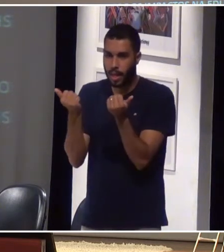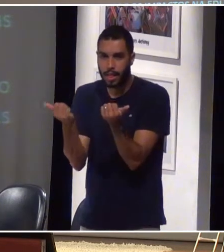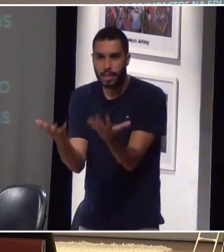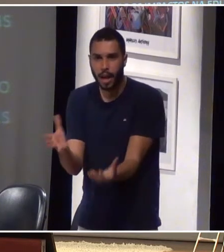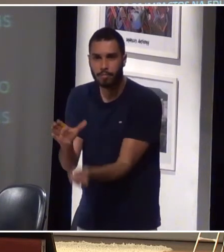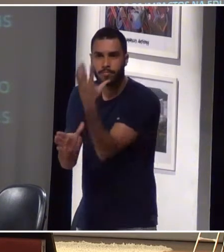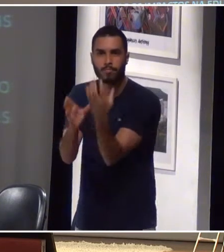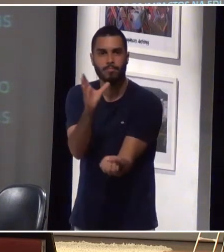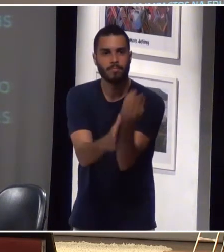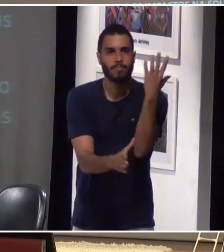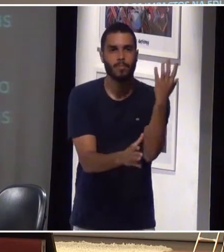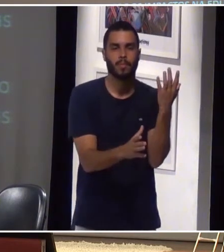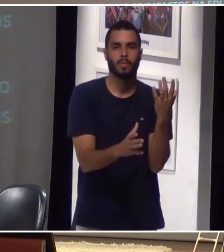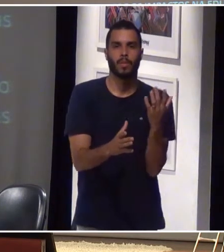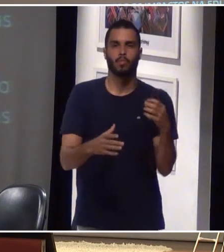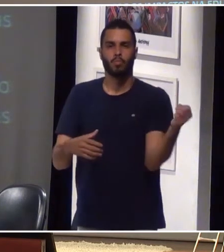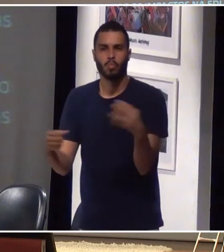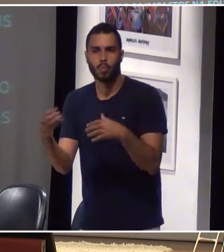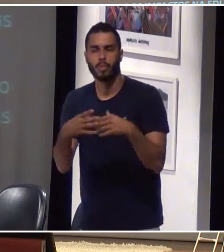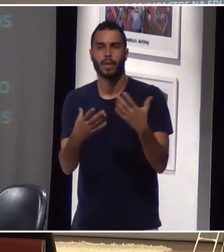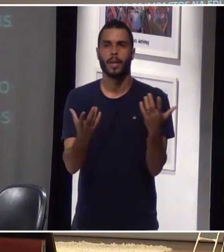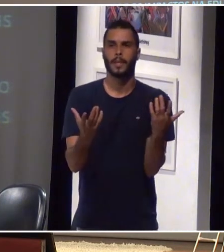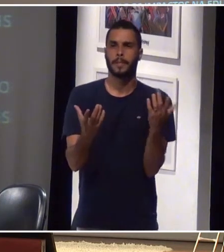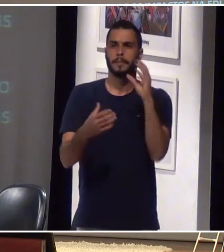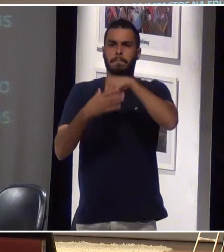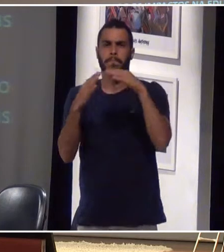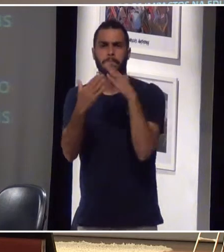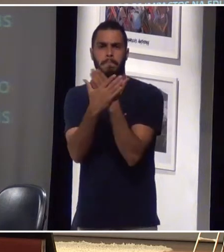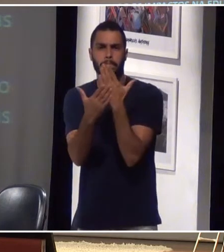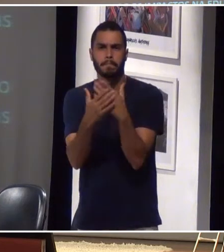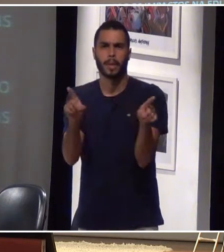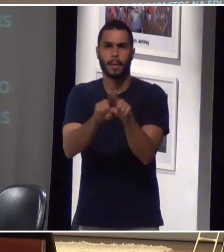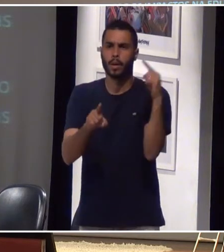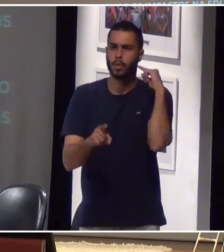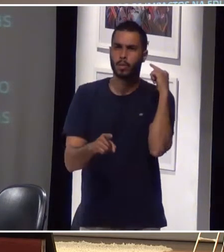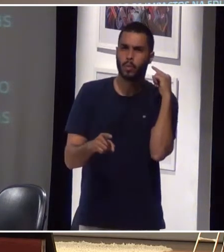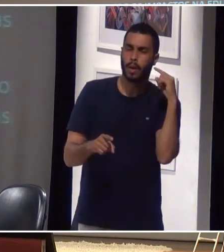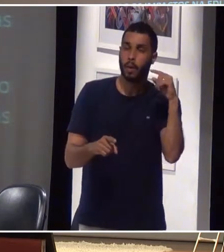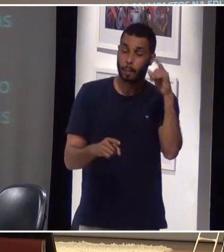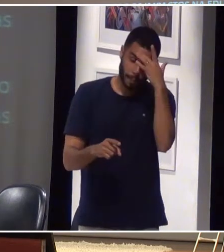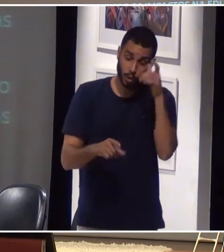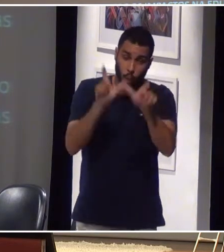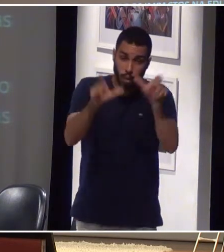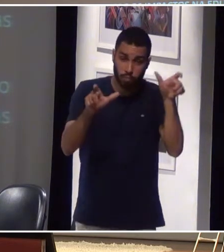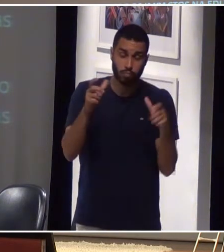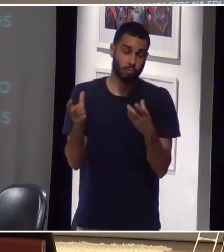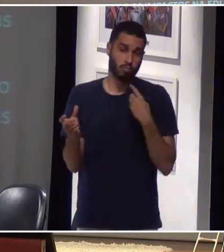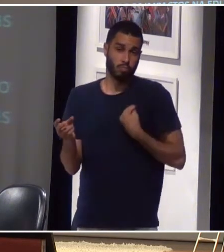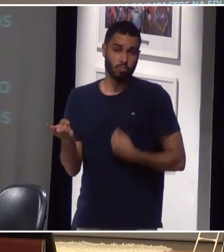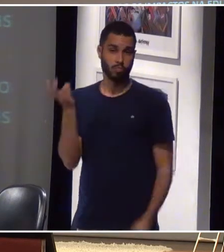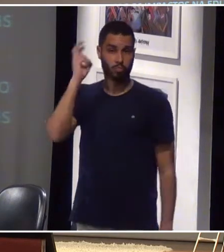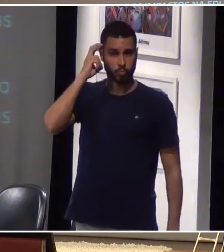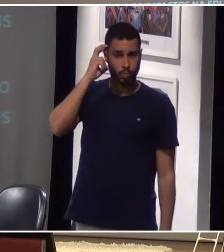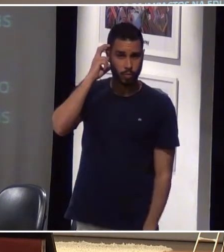das escolas, nas escolas regulares, esses alunos invisibilizados com implante coclear, como eu já disse antes, e mesmo os